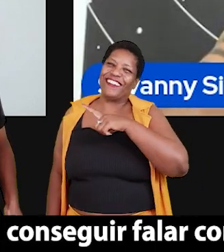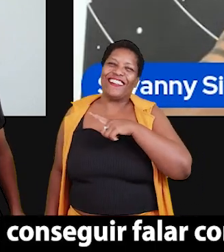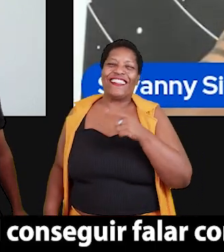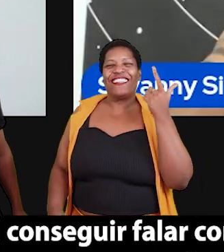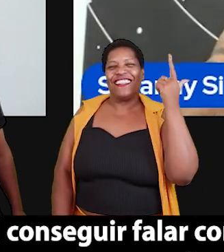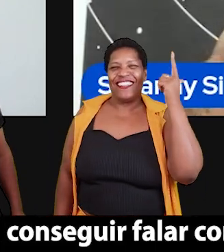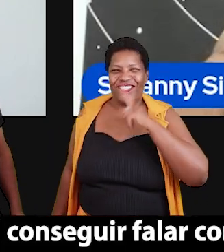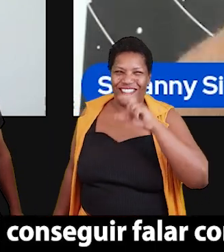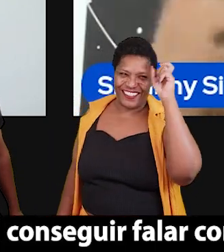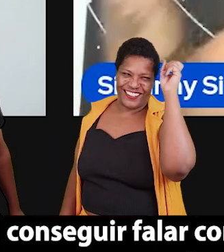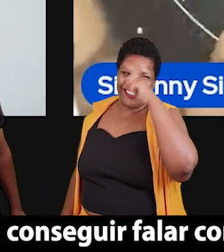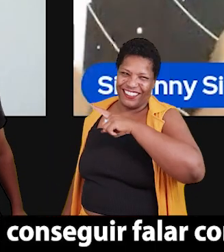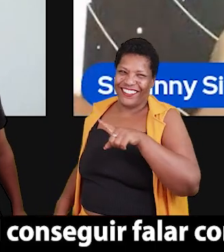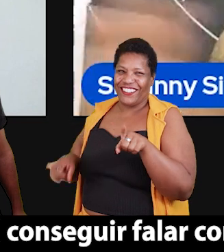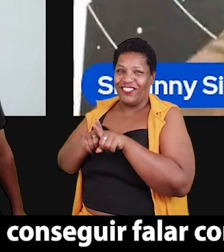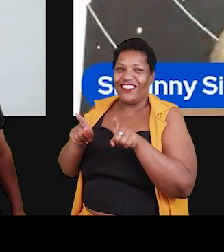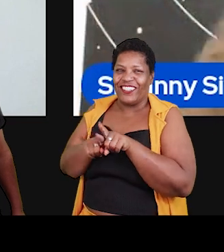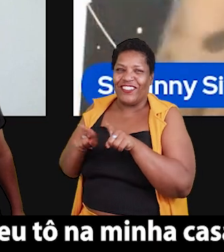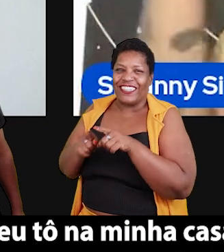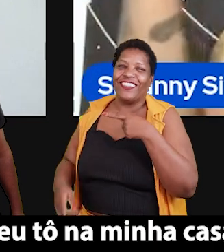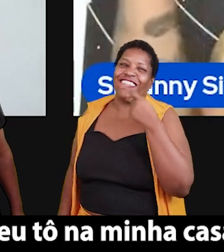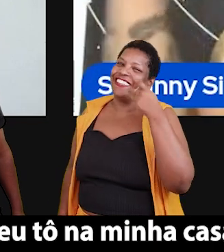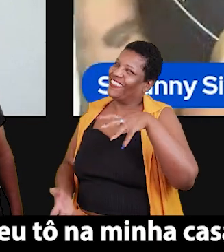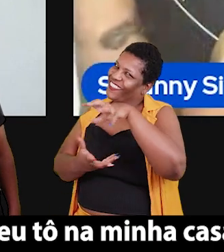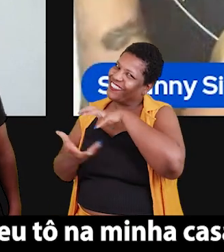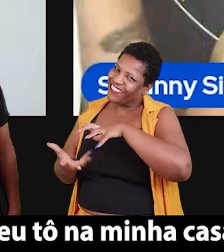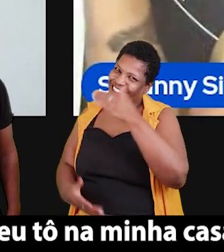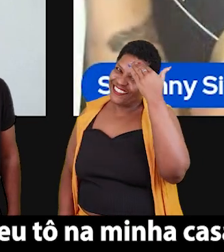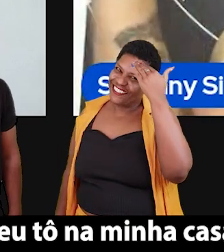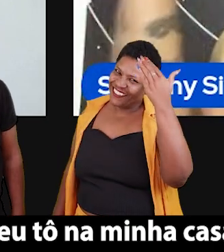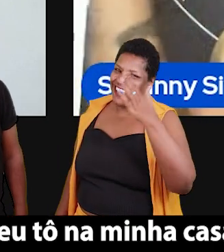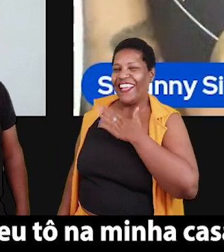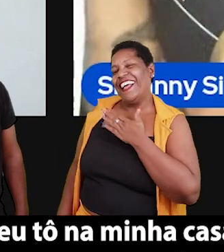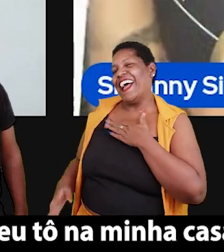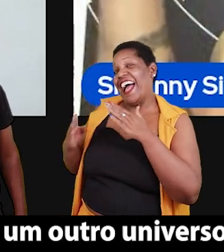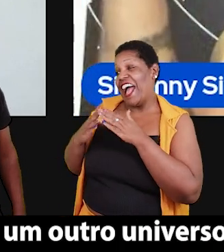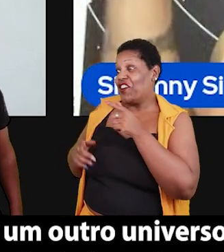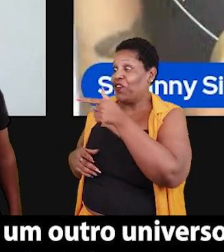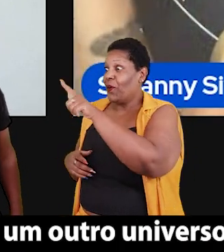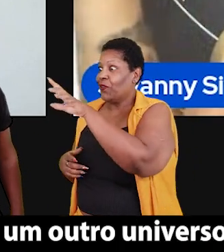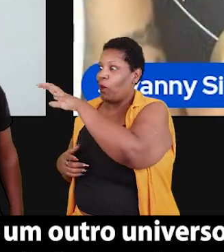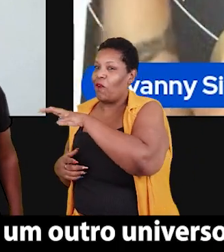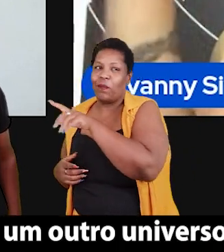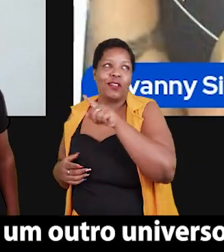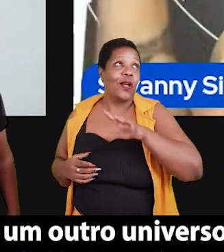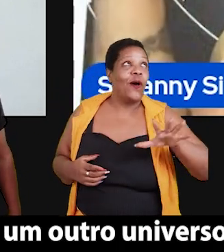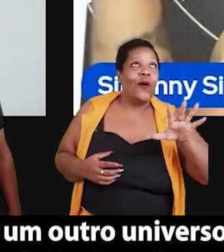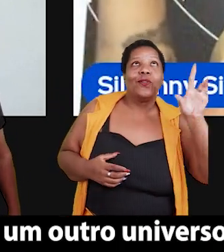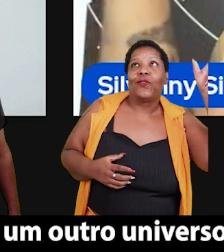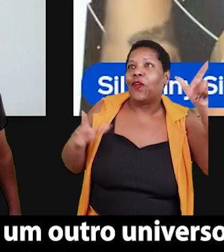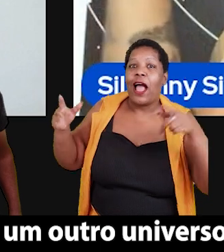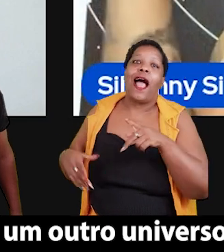falar comigo por eu estar sempre em movimento. E aí, quando eu estou na minha casa, aí eu estou em um outro movimento, eu estou num outro universo, no universo